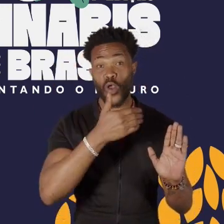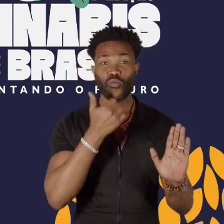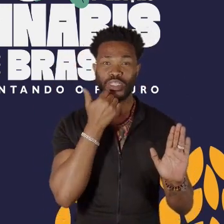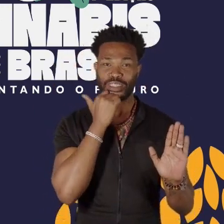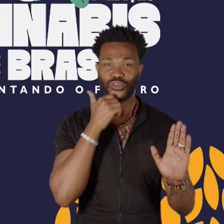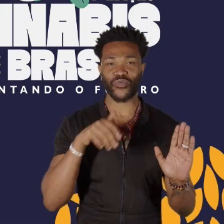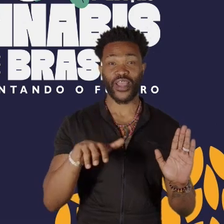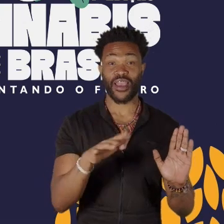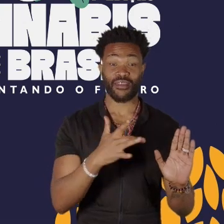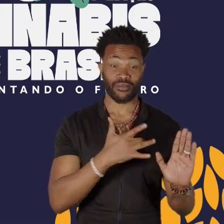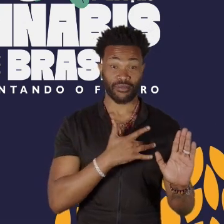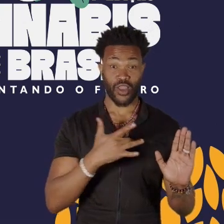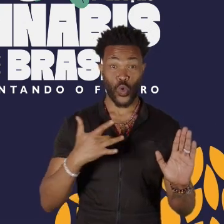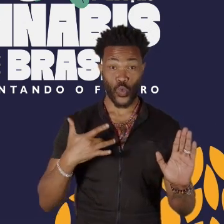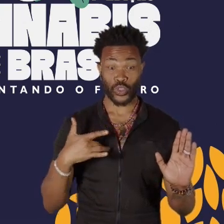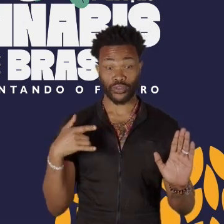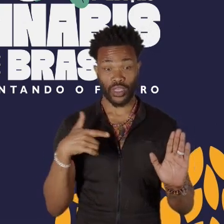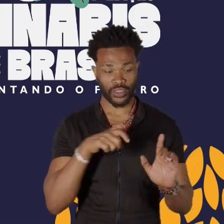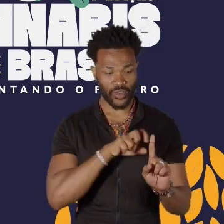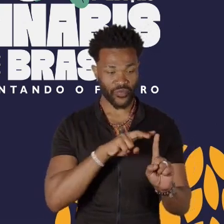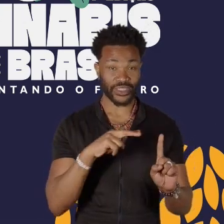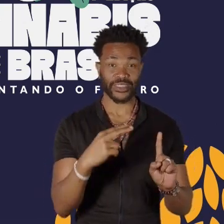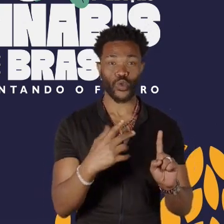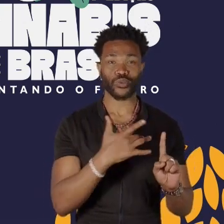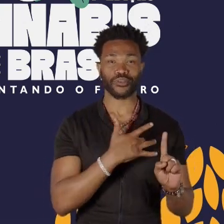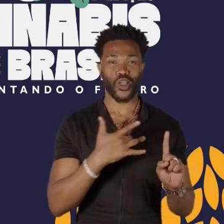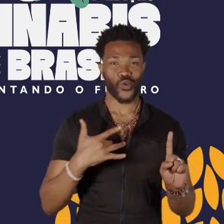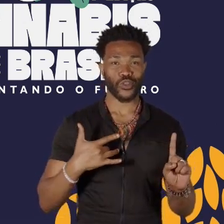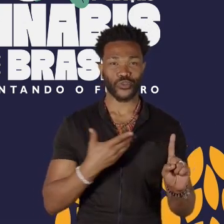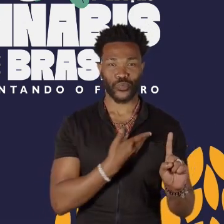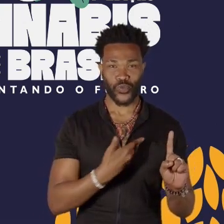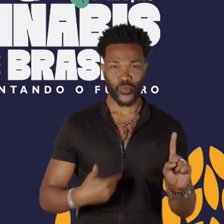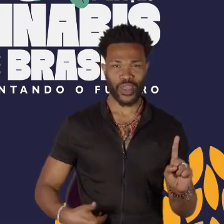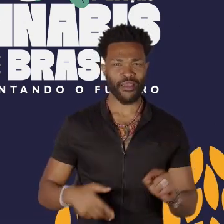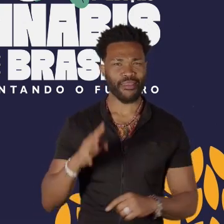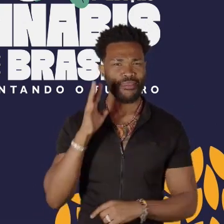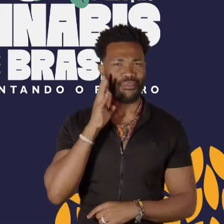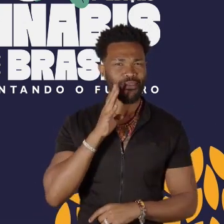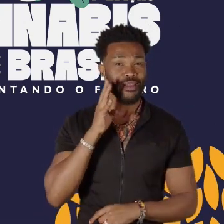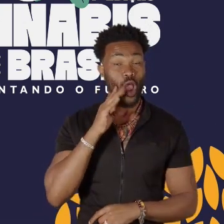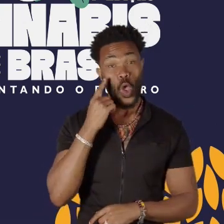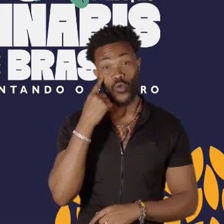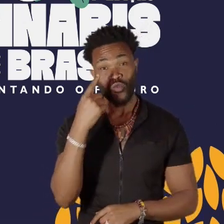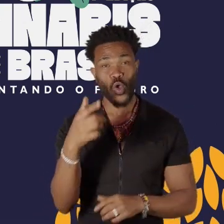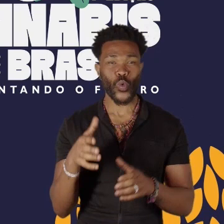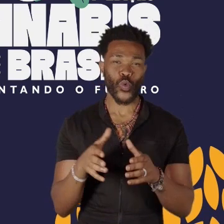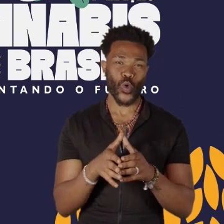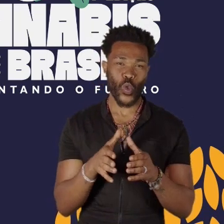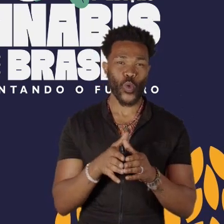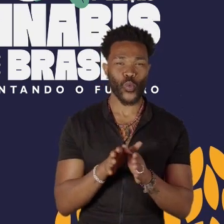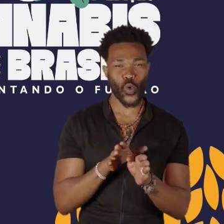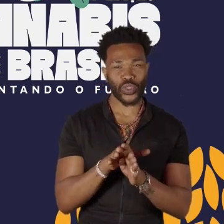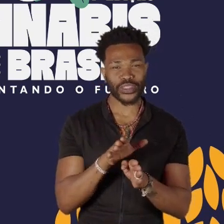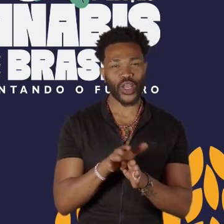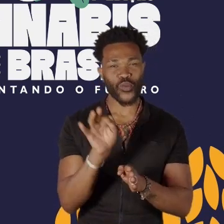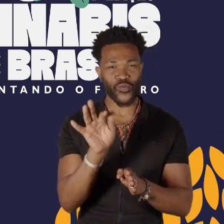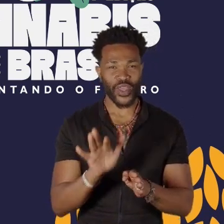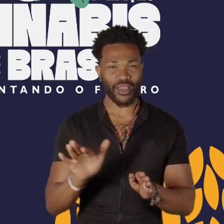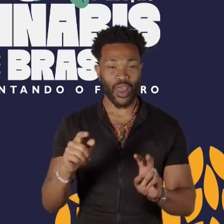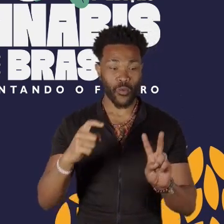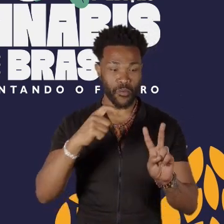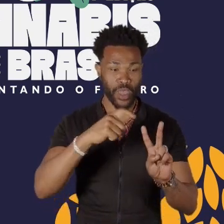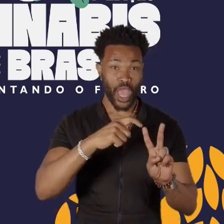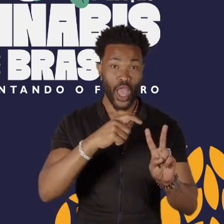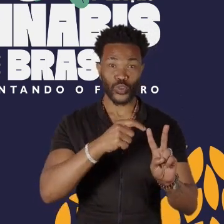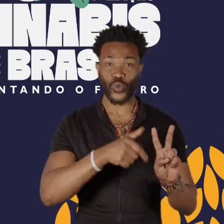no campo da saúde, nessa perspectiva de saúde pública, né? Foi legal ter ouvido o pessoal do Conselho Federal de Medicina Veterinária antes,